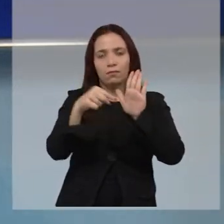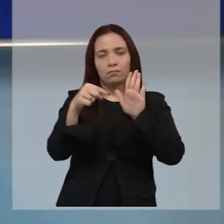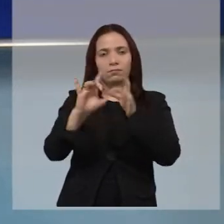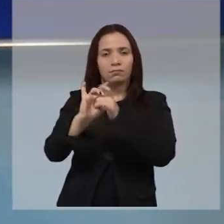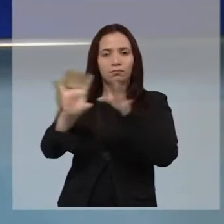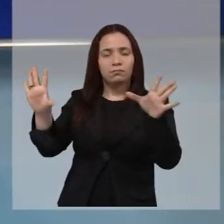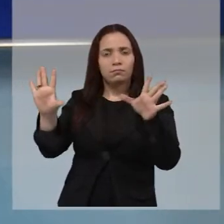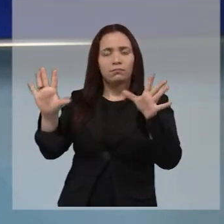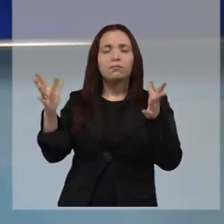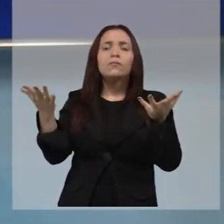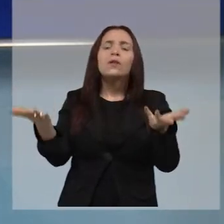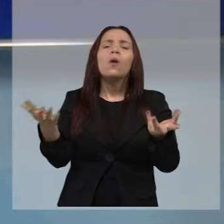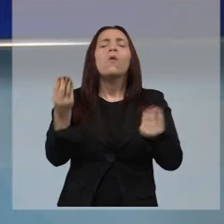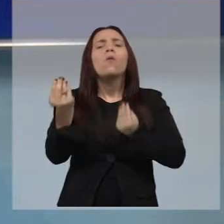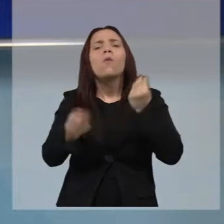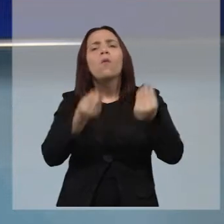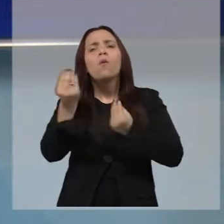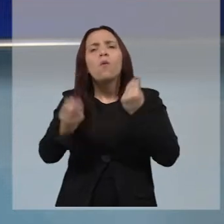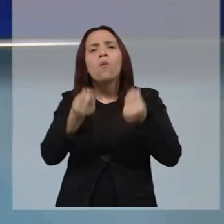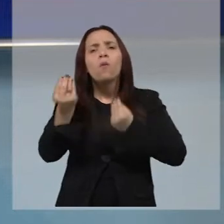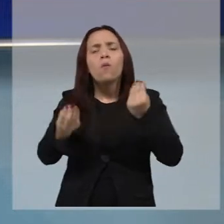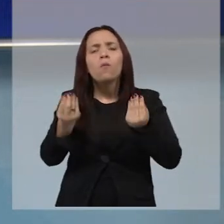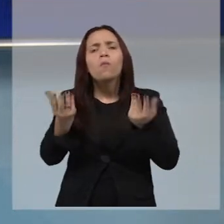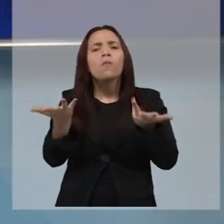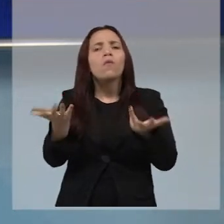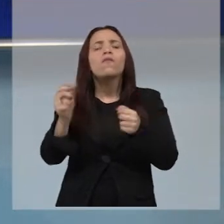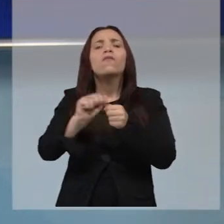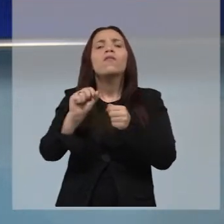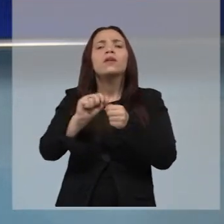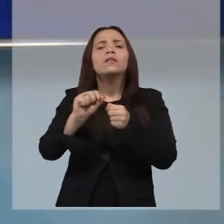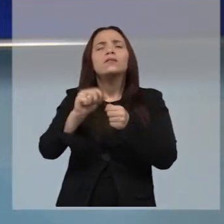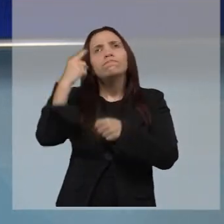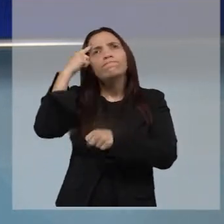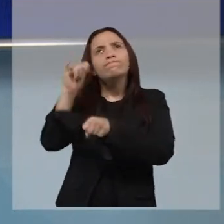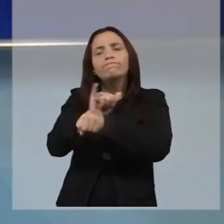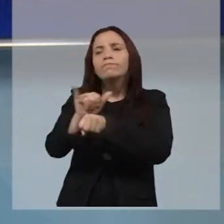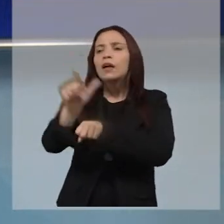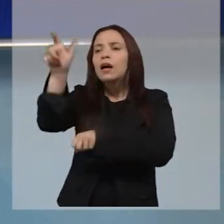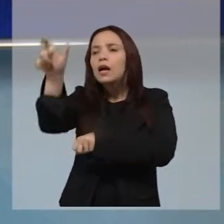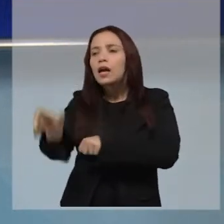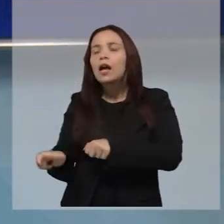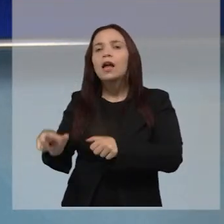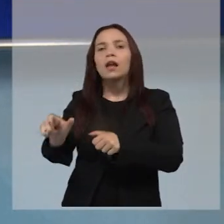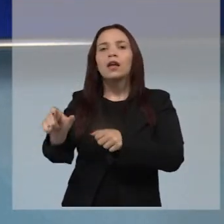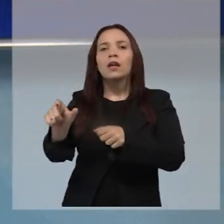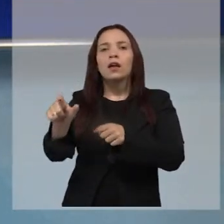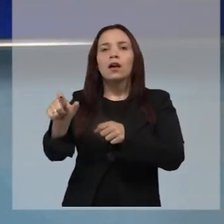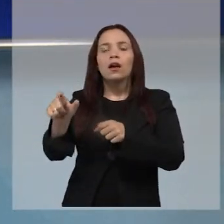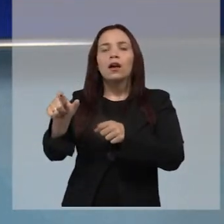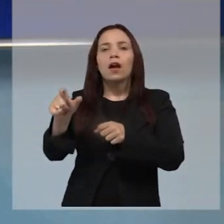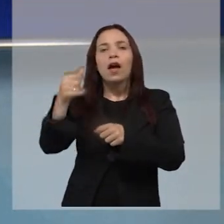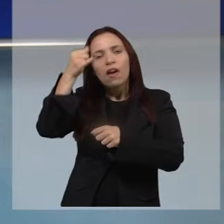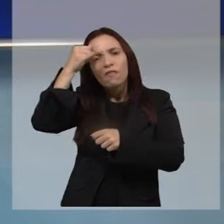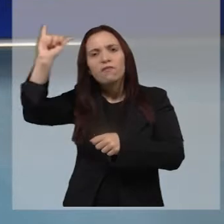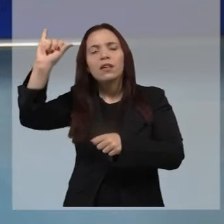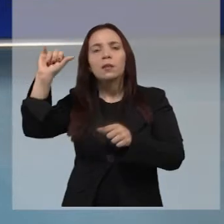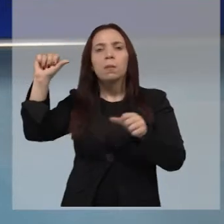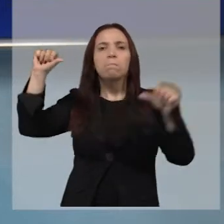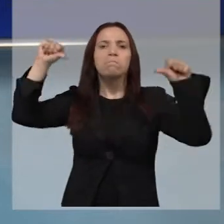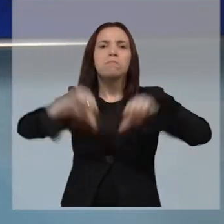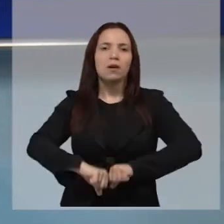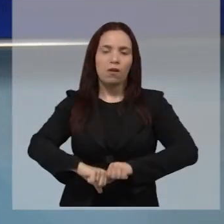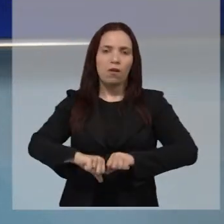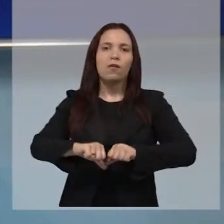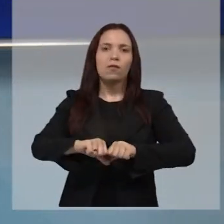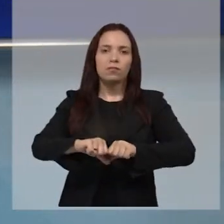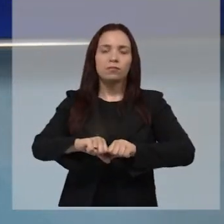lei. Como então tratar de forma a não deixar com que esse homem se torne um profissional do crime